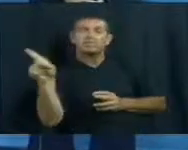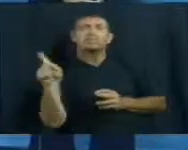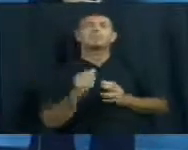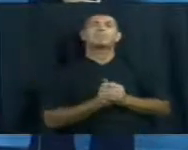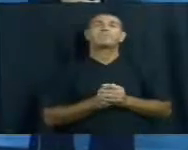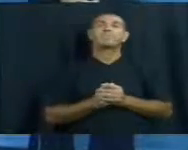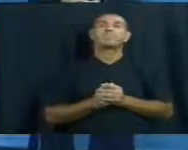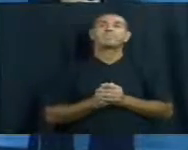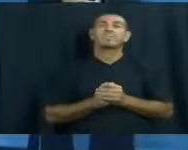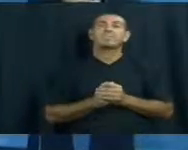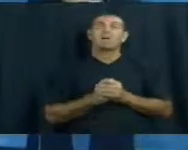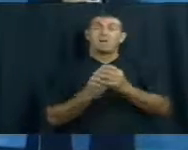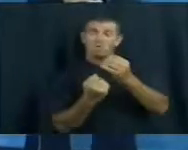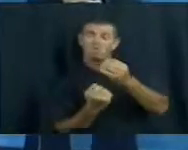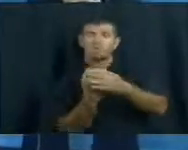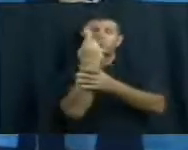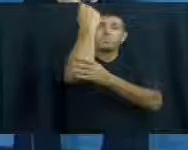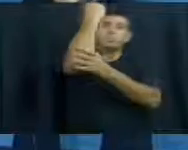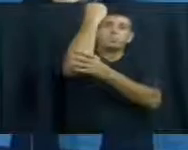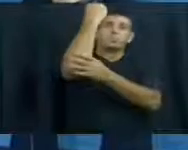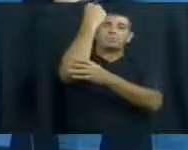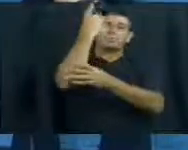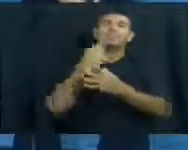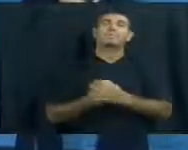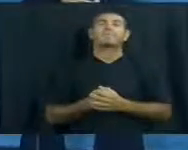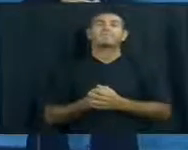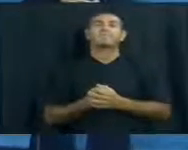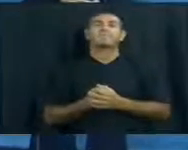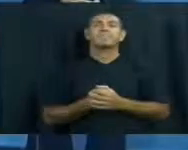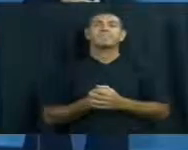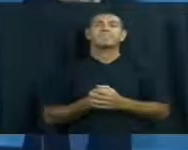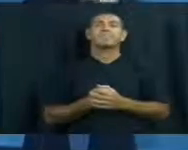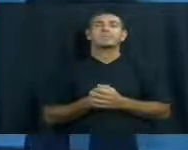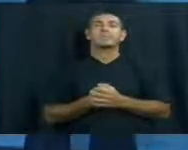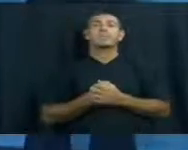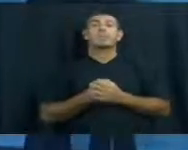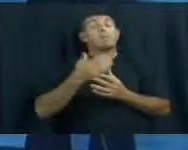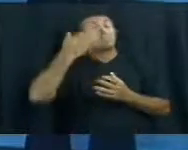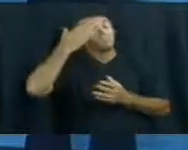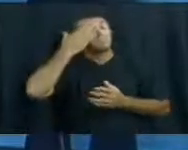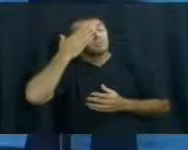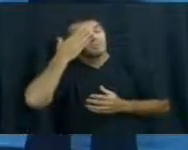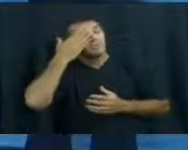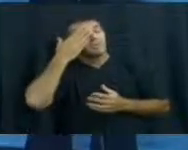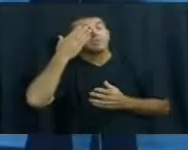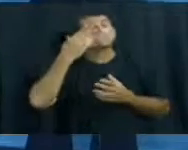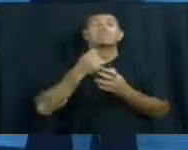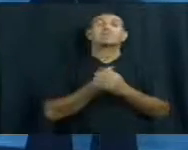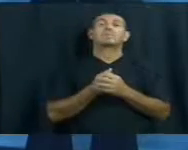Foguete, que vai sair ali no Novo Portim. O Pirata, que vai sair lá na